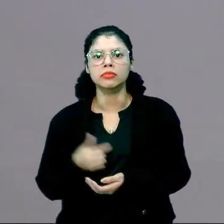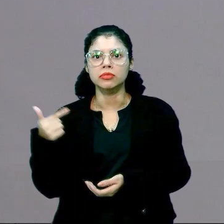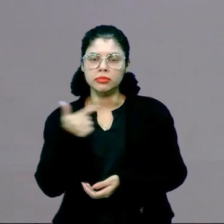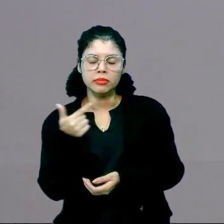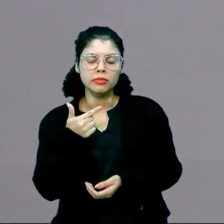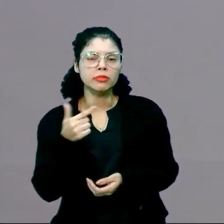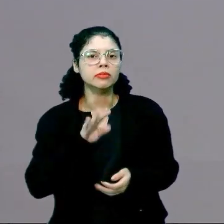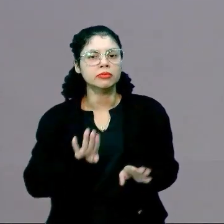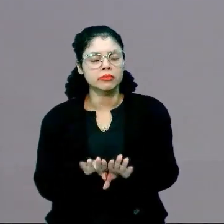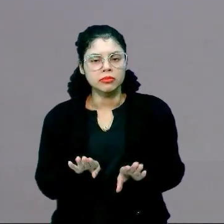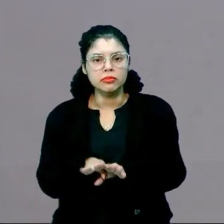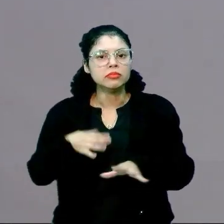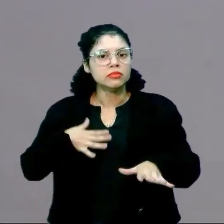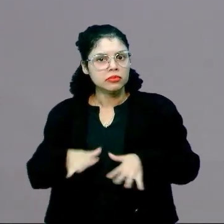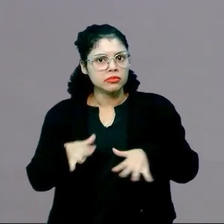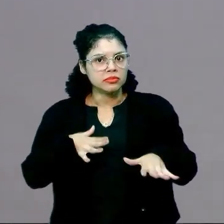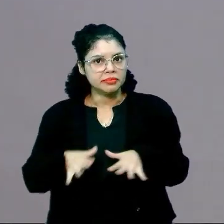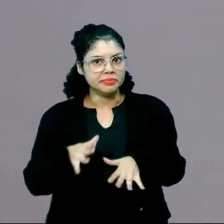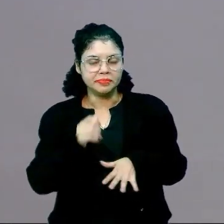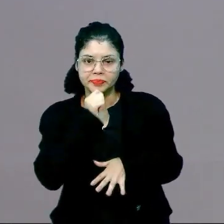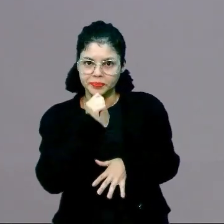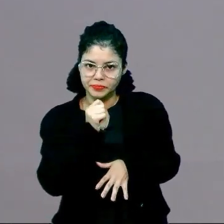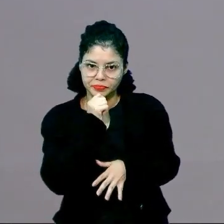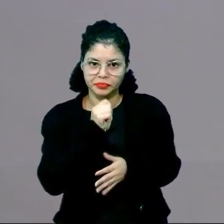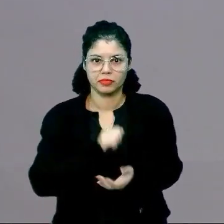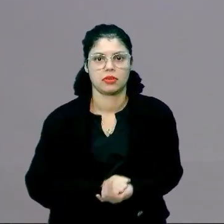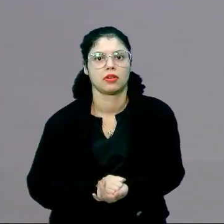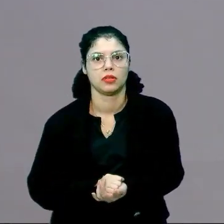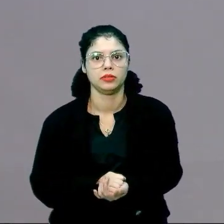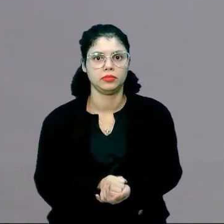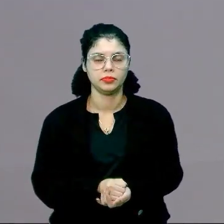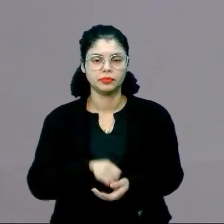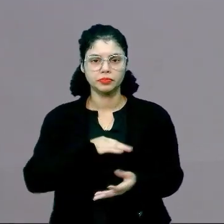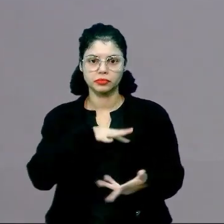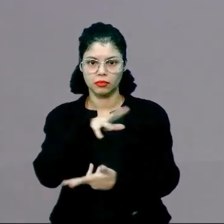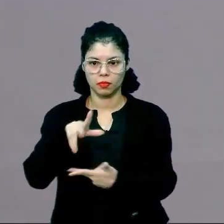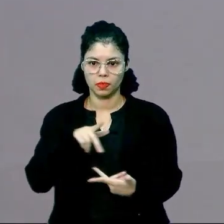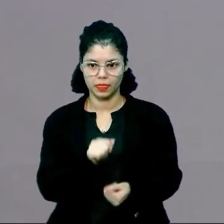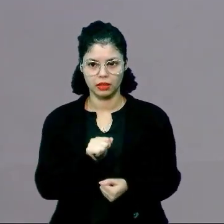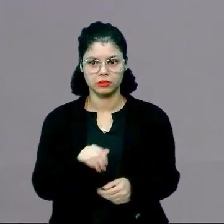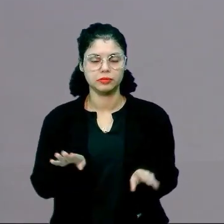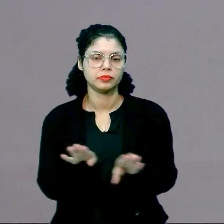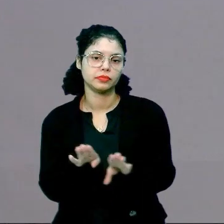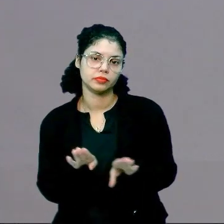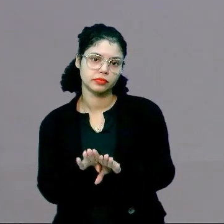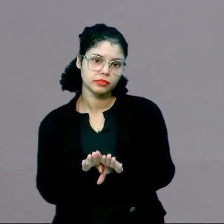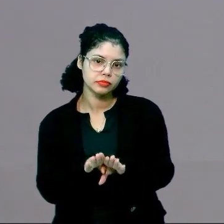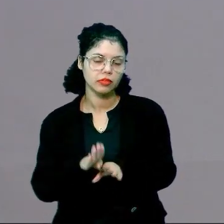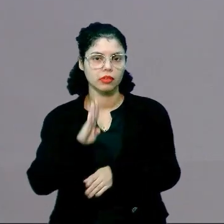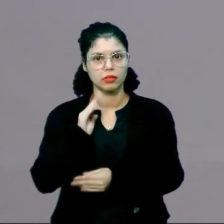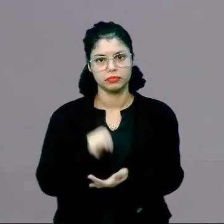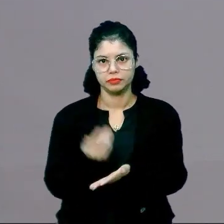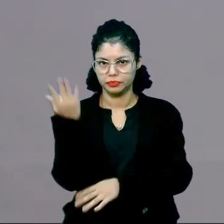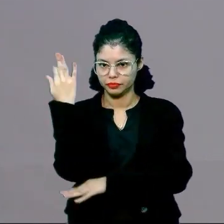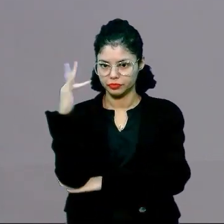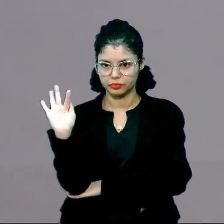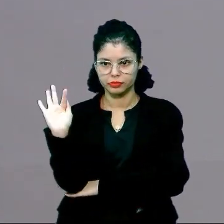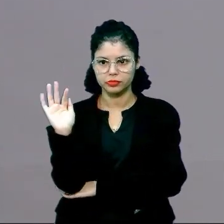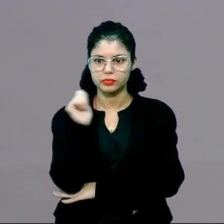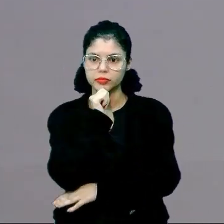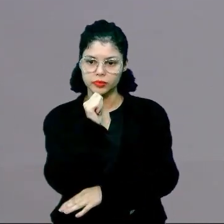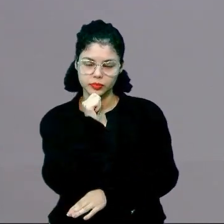do movimento feminista no mundo, né? Encabeçado pela Simone, né? A Simone de Beauvoir, francesa, que